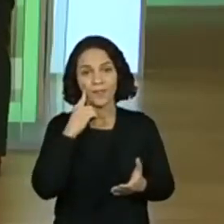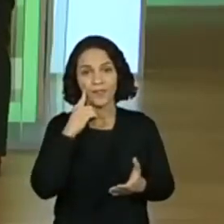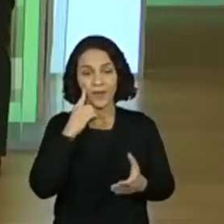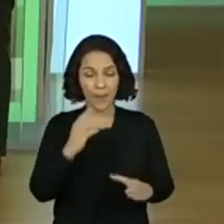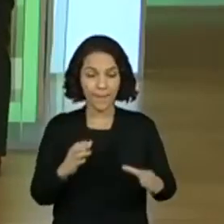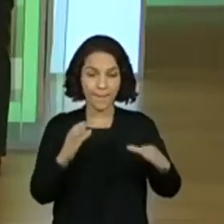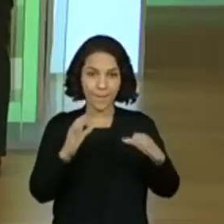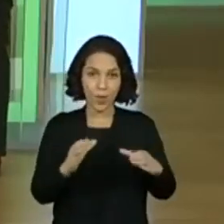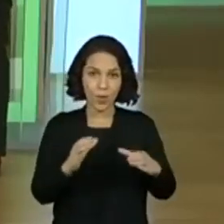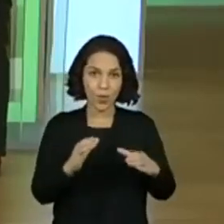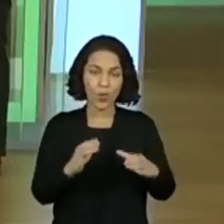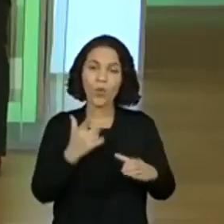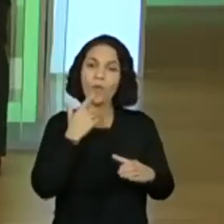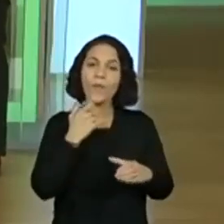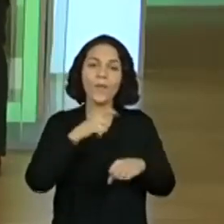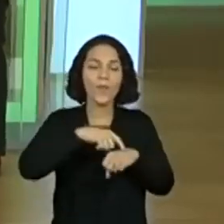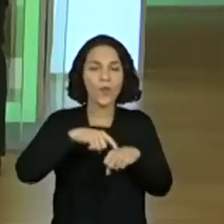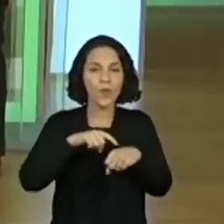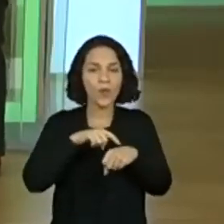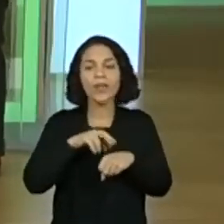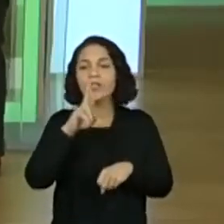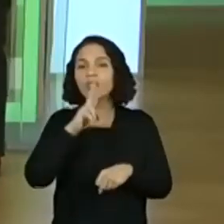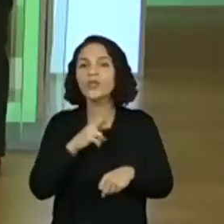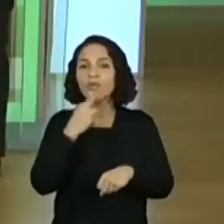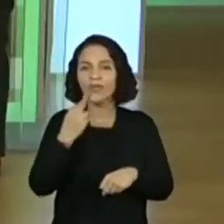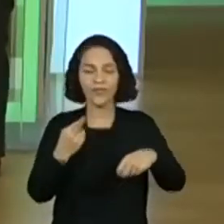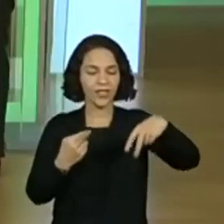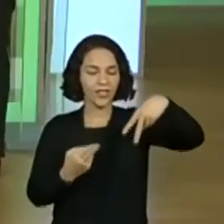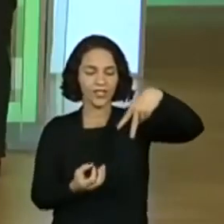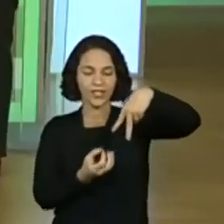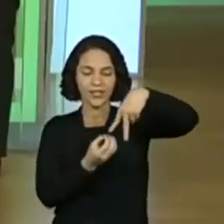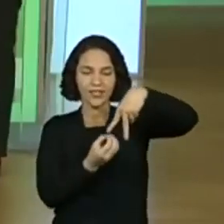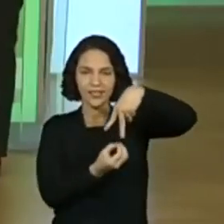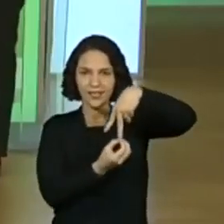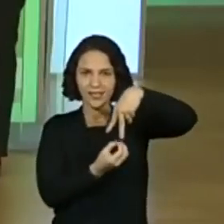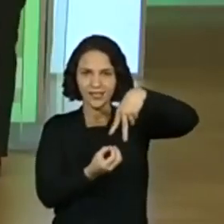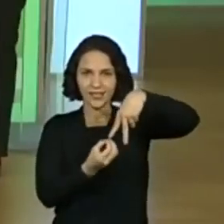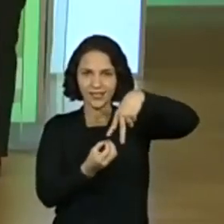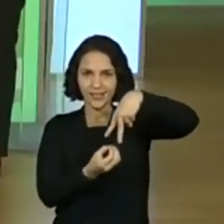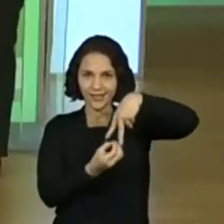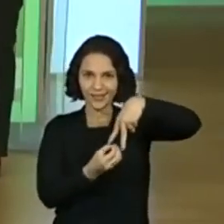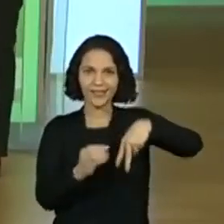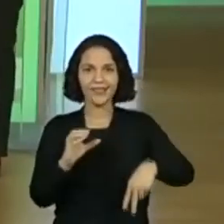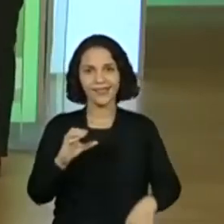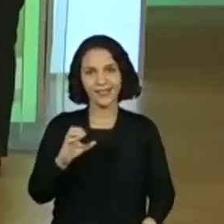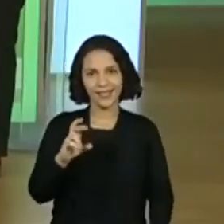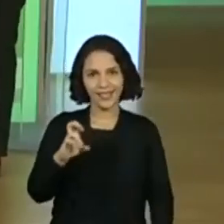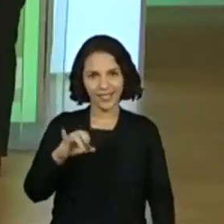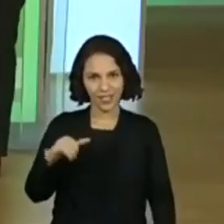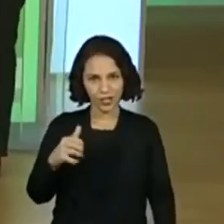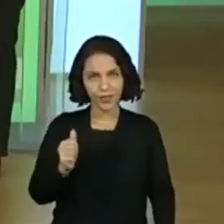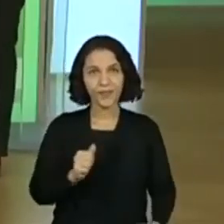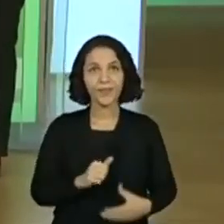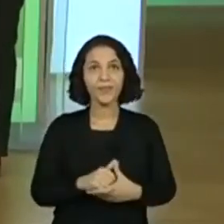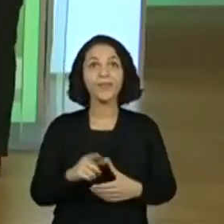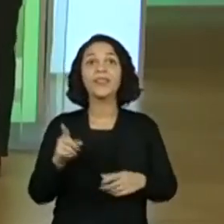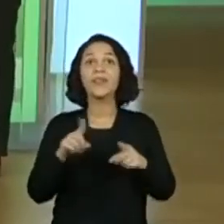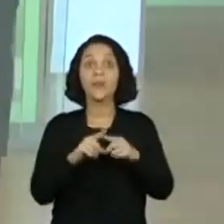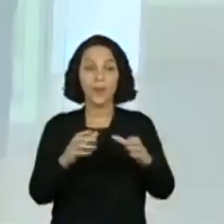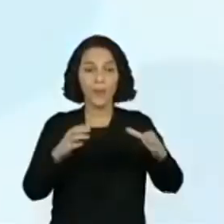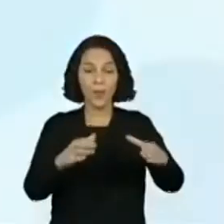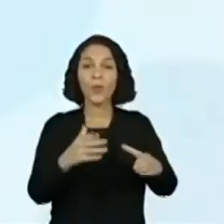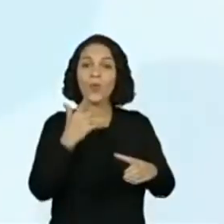sorvete de bolo de morango com sorvete de cereja. Sim, que delícia. Bolo de morango com sorvete